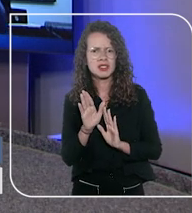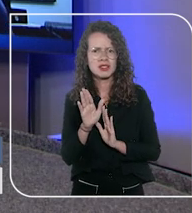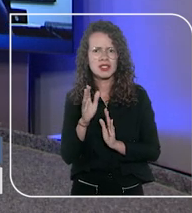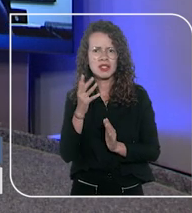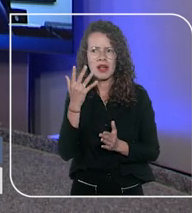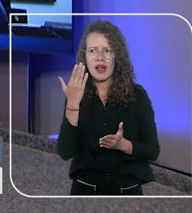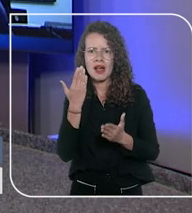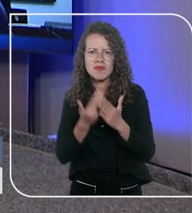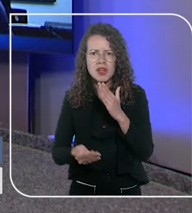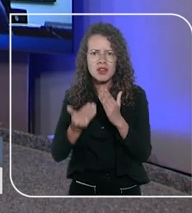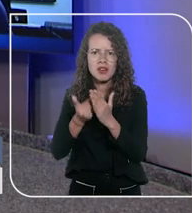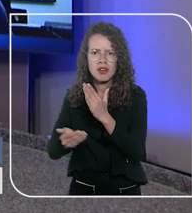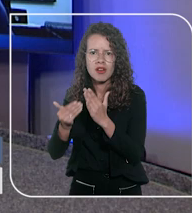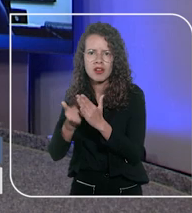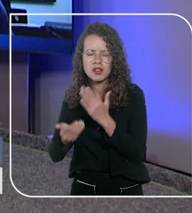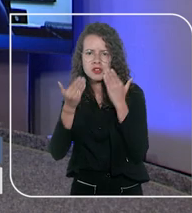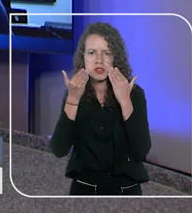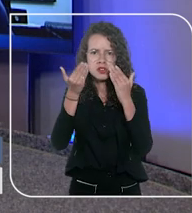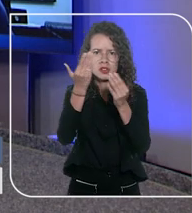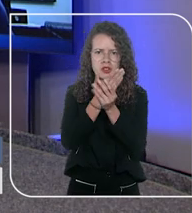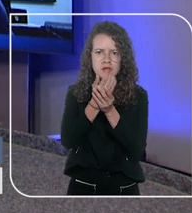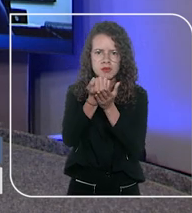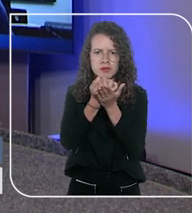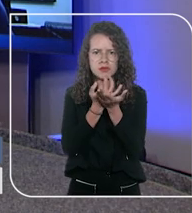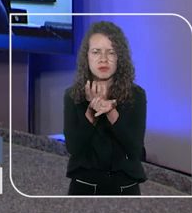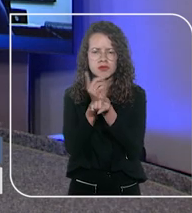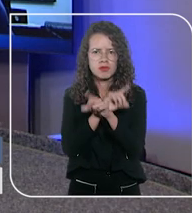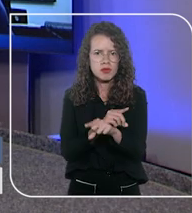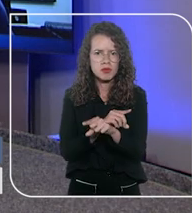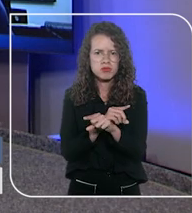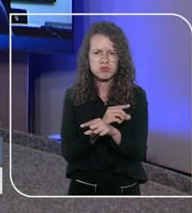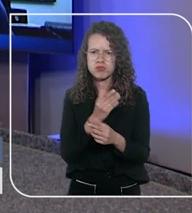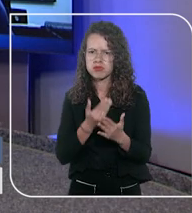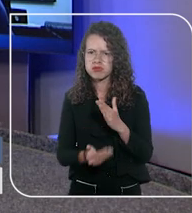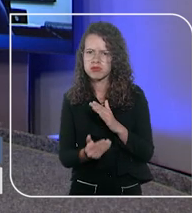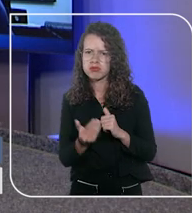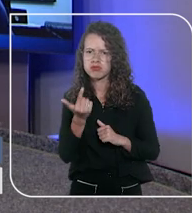a comprovação do dissídio nos embargos de divergência.